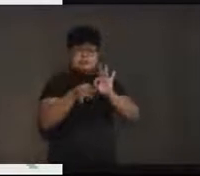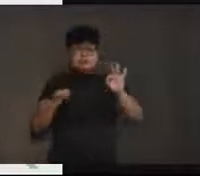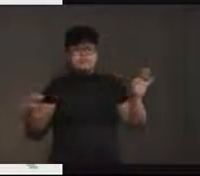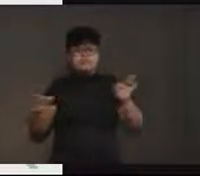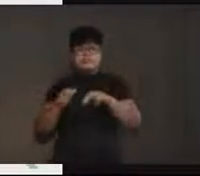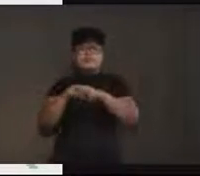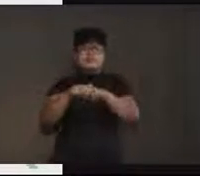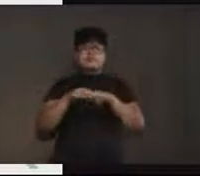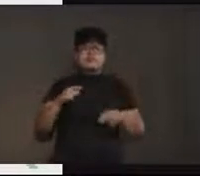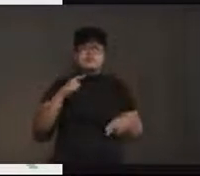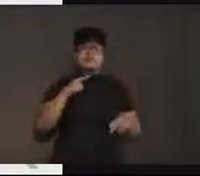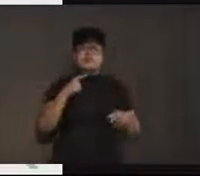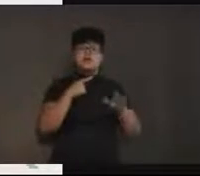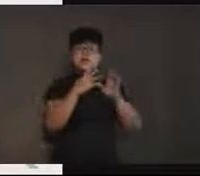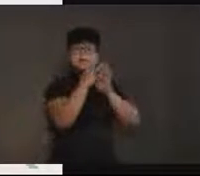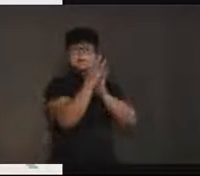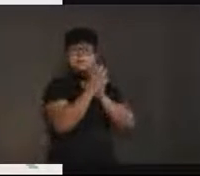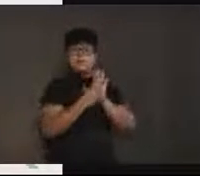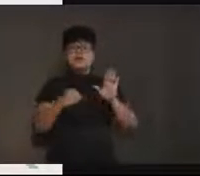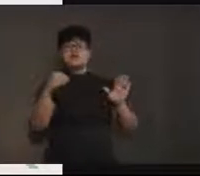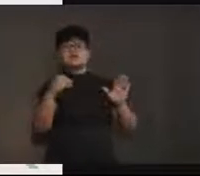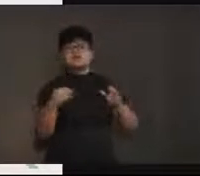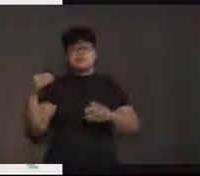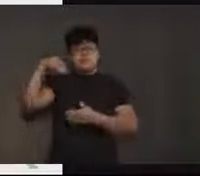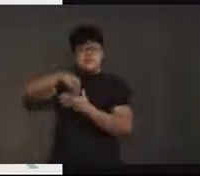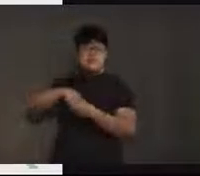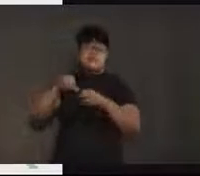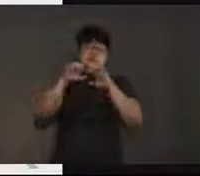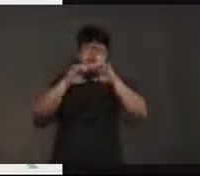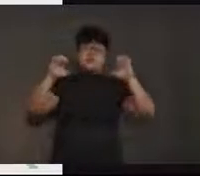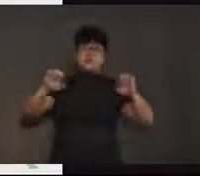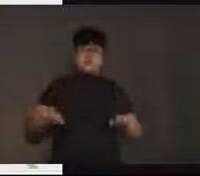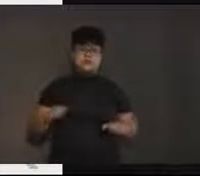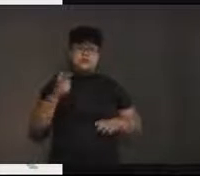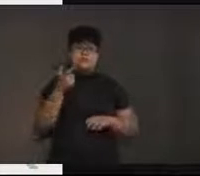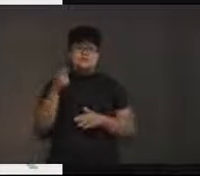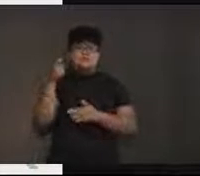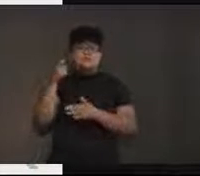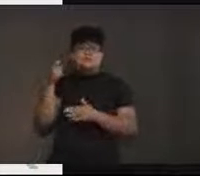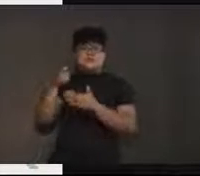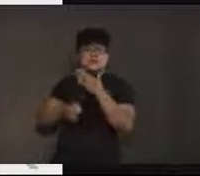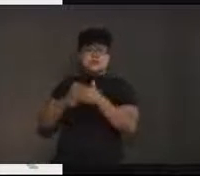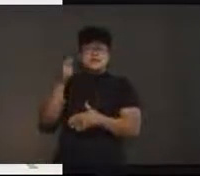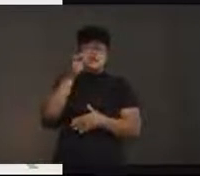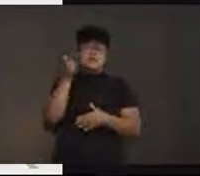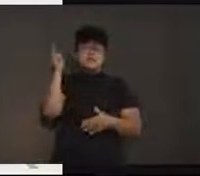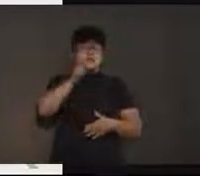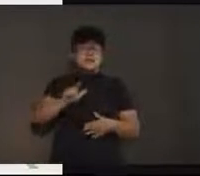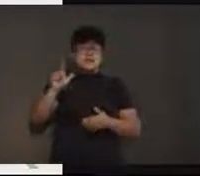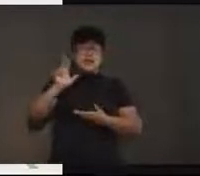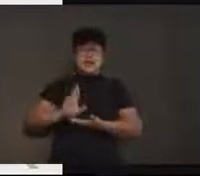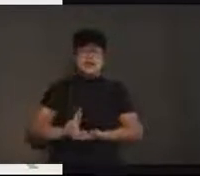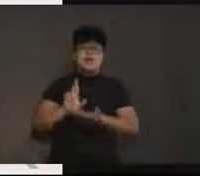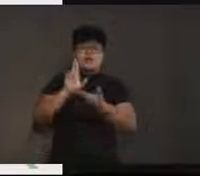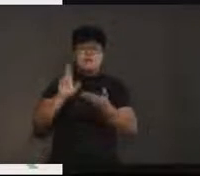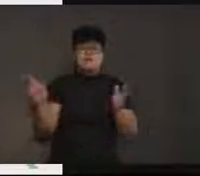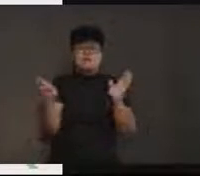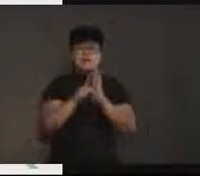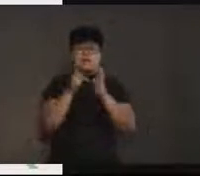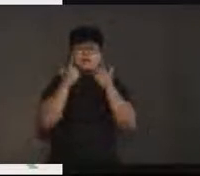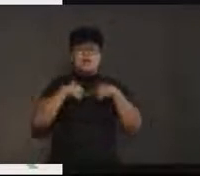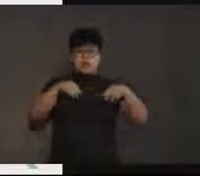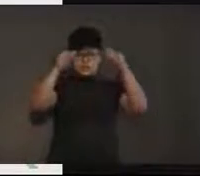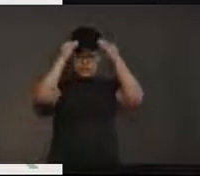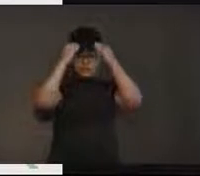tentar modelar aquilo numa equação para representar através da